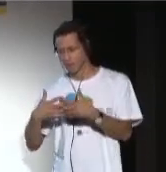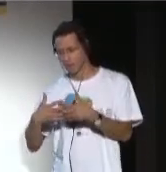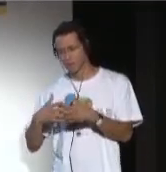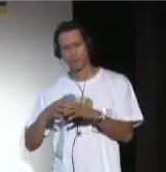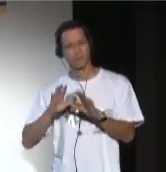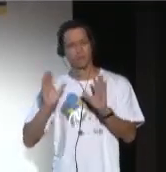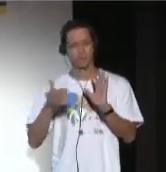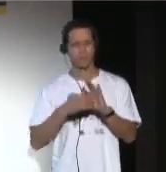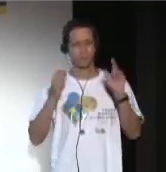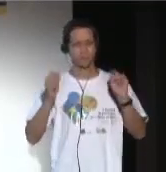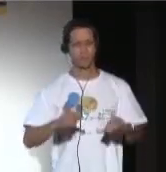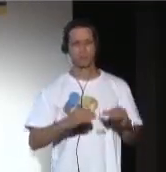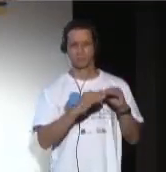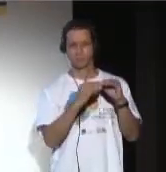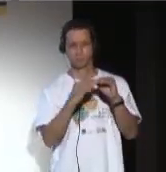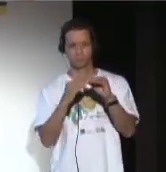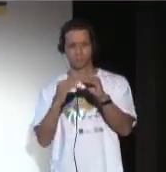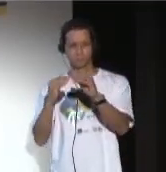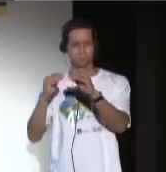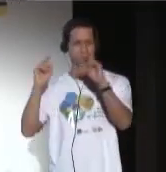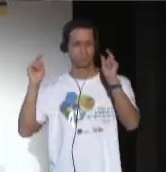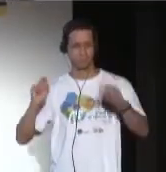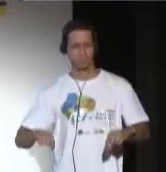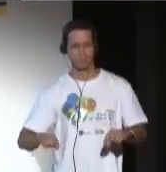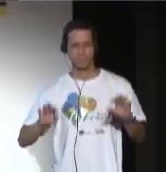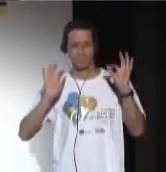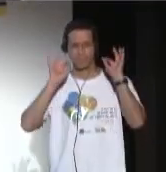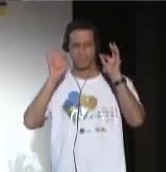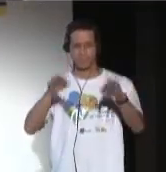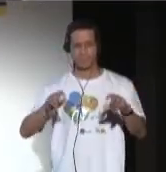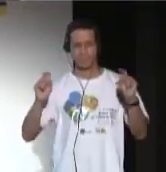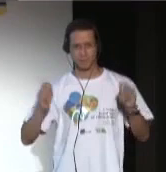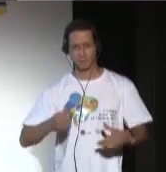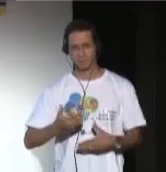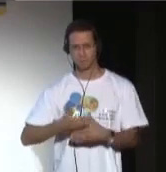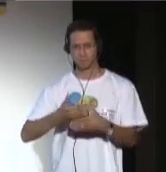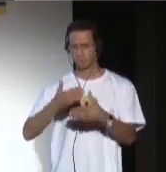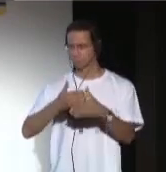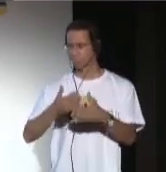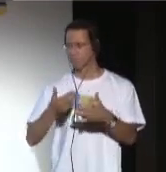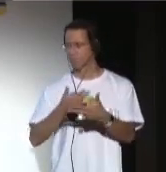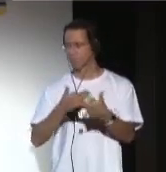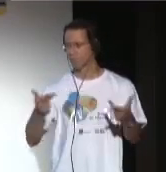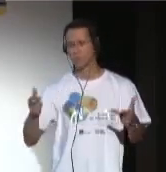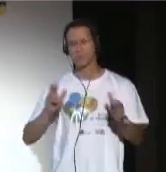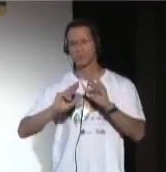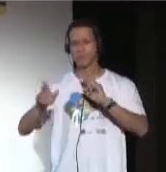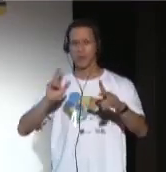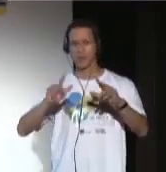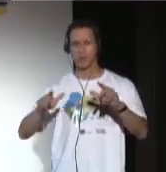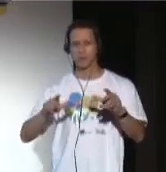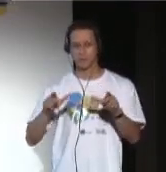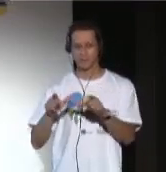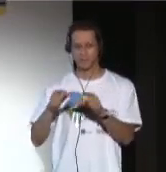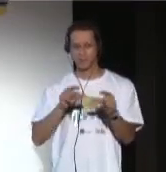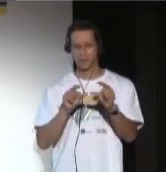todo mundo conviver em harmonia. No final das contas, dá para construir coisas diferentes com os mesmos bloquinhos, tá